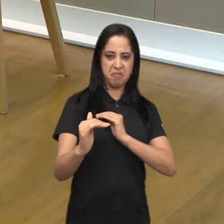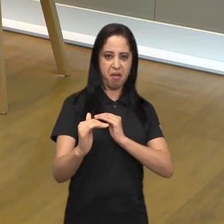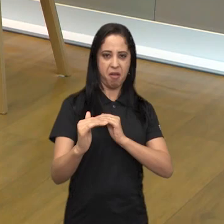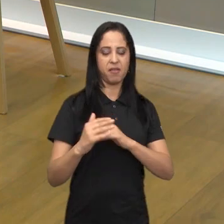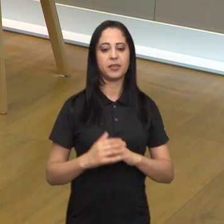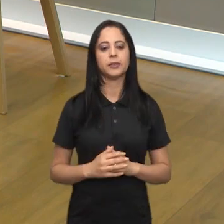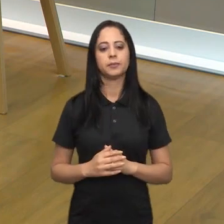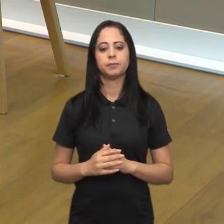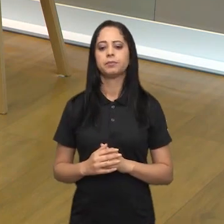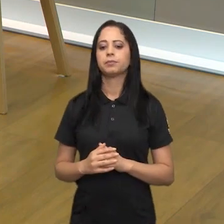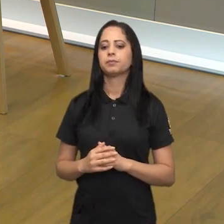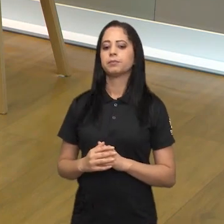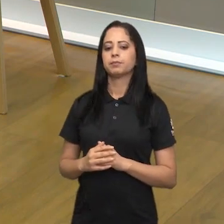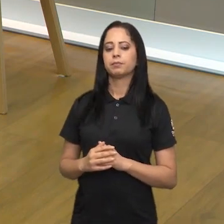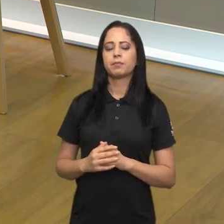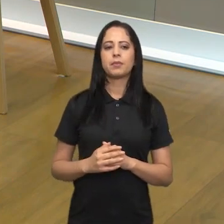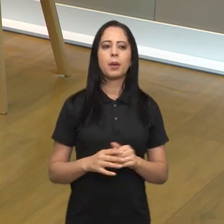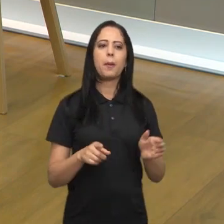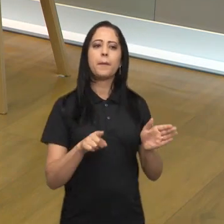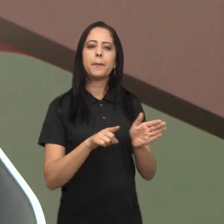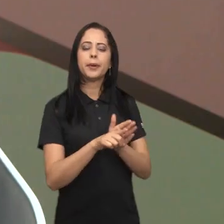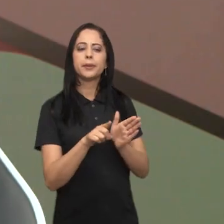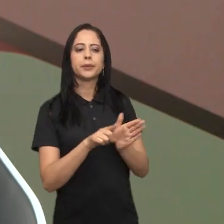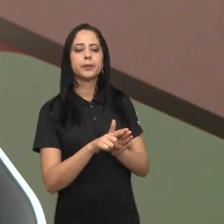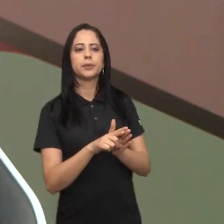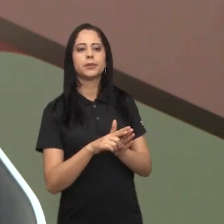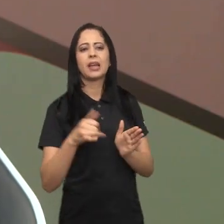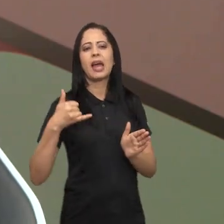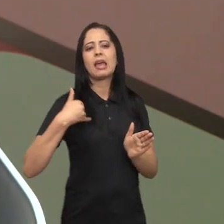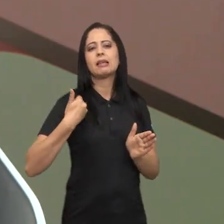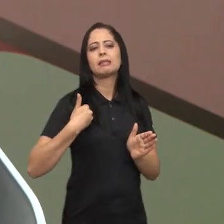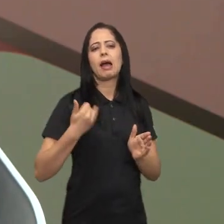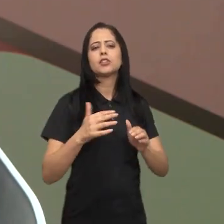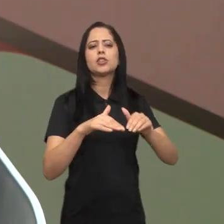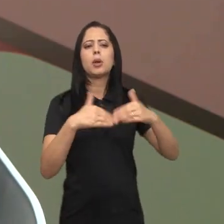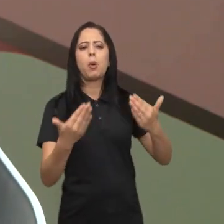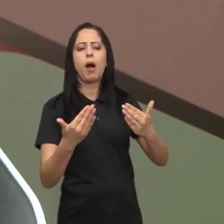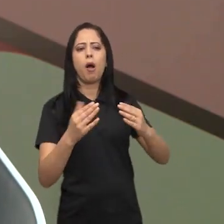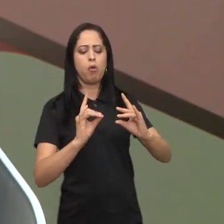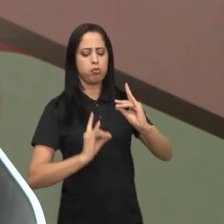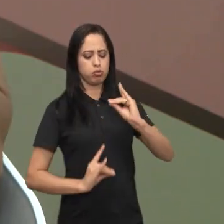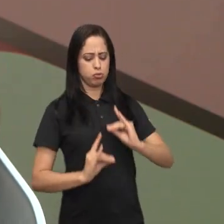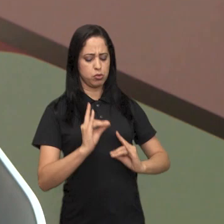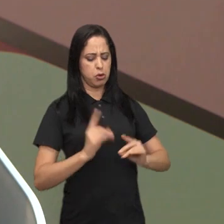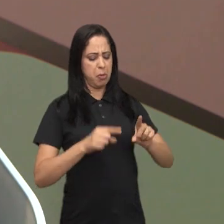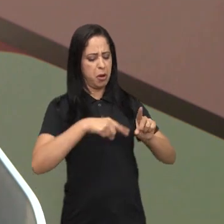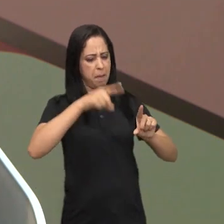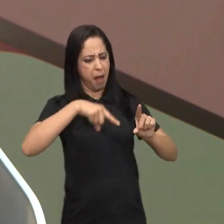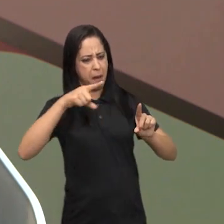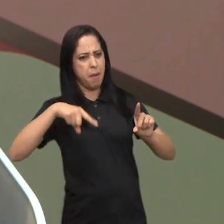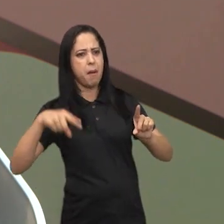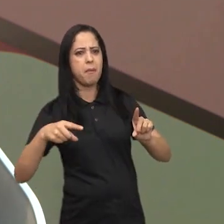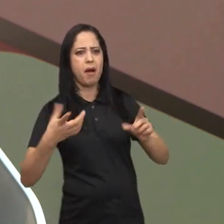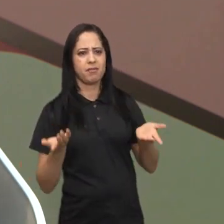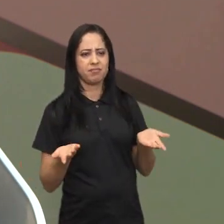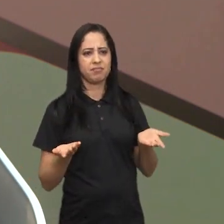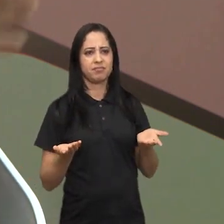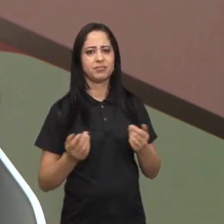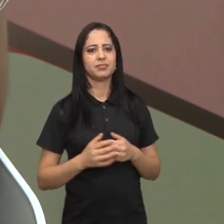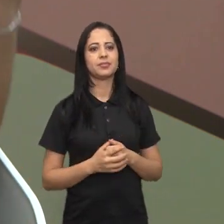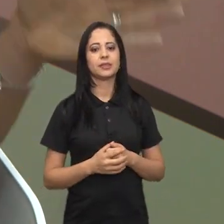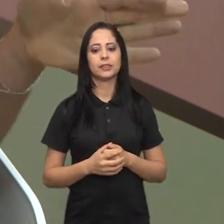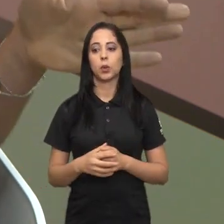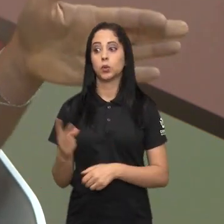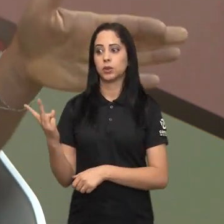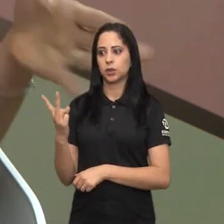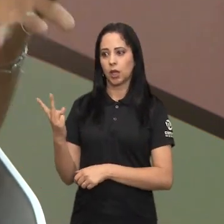comum ocorrer esse desequilíbrio hormonal? A mulher tem 2 fases da vida que tem mais desequilíbrio hormonal. Quando